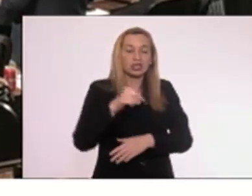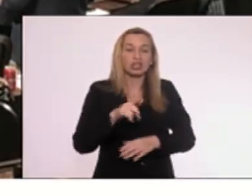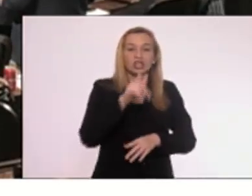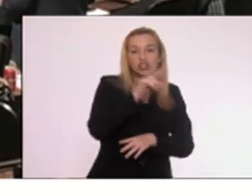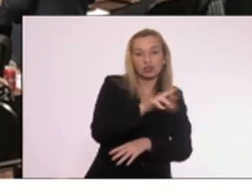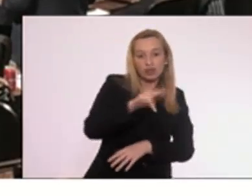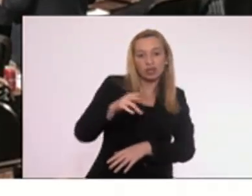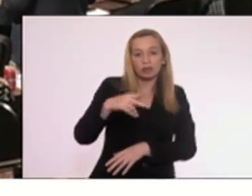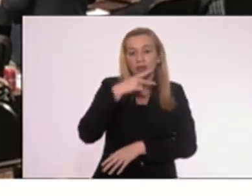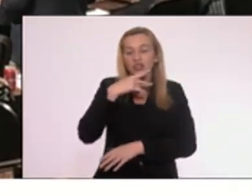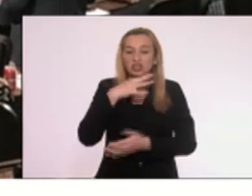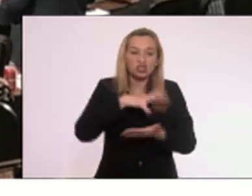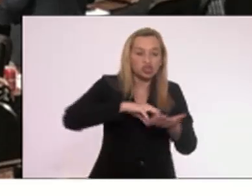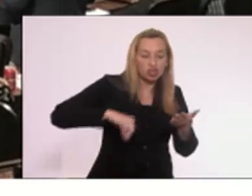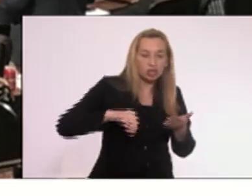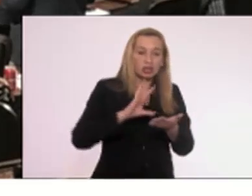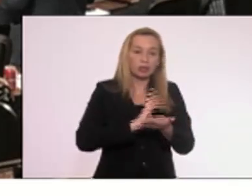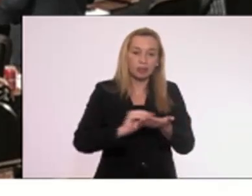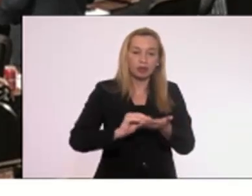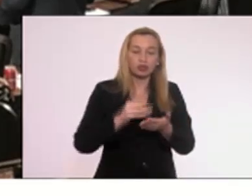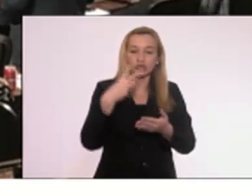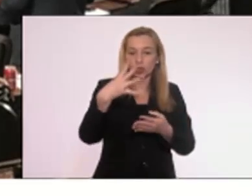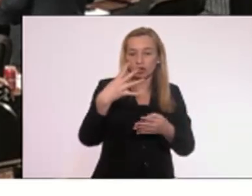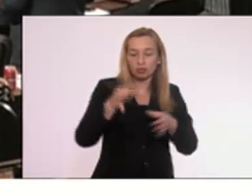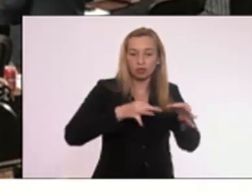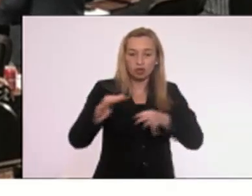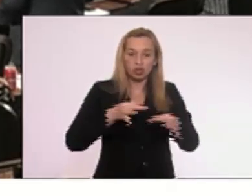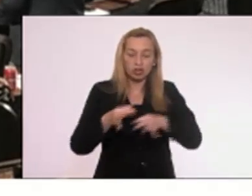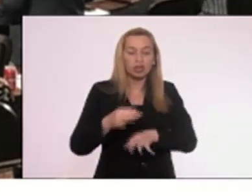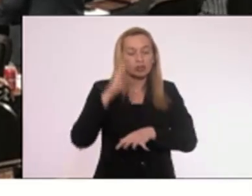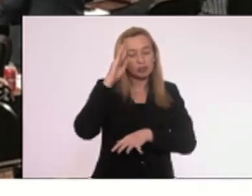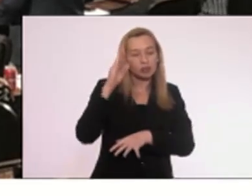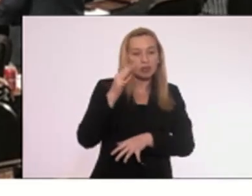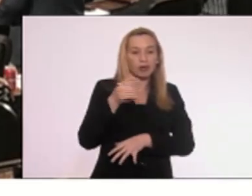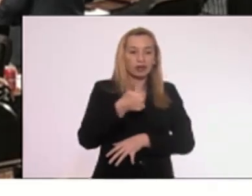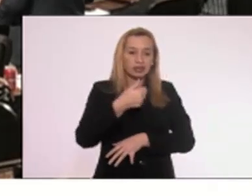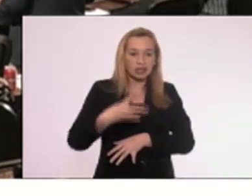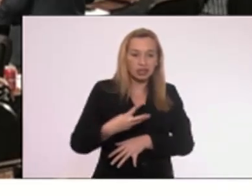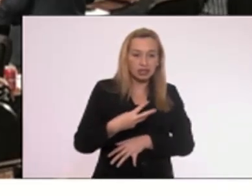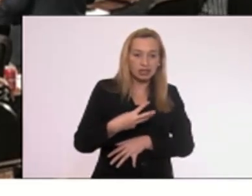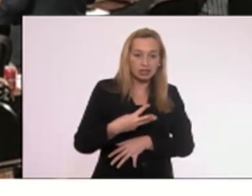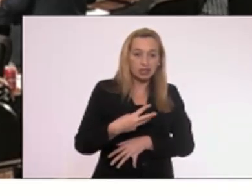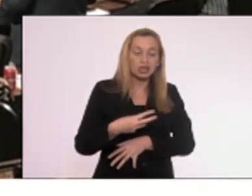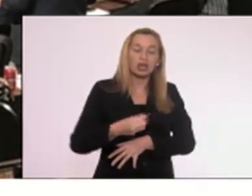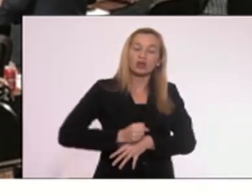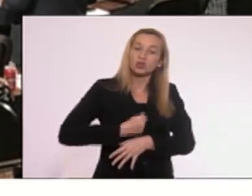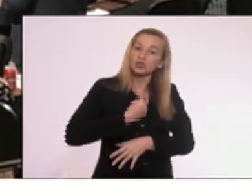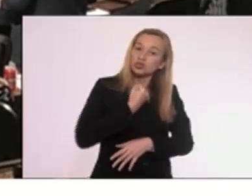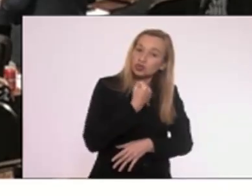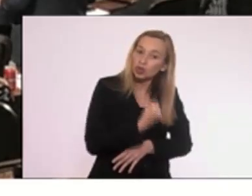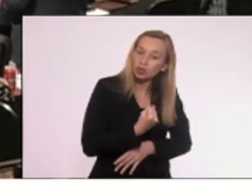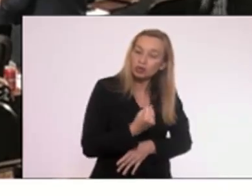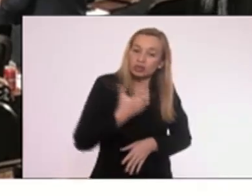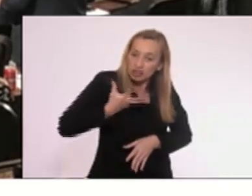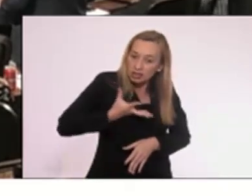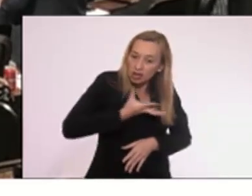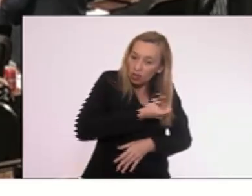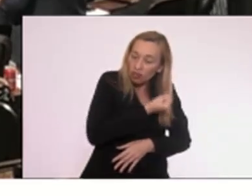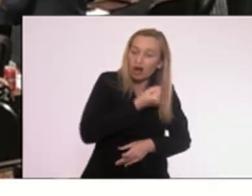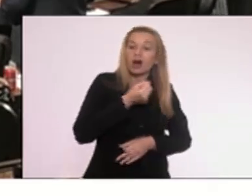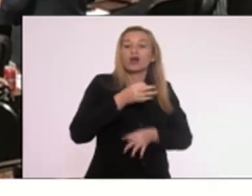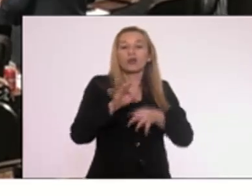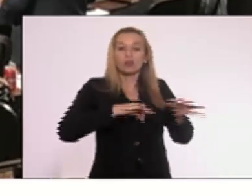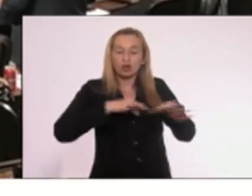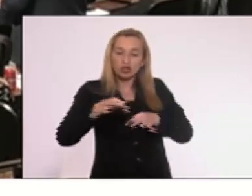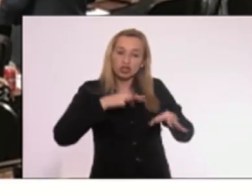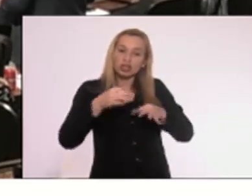bancadas, que estamos tirando da pauta esses 4 projetos, inclusive o 3013, é no esforço de tentar ainda salvar esses projetos